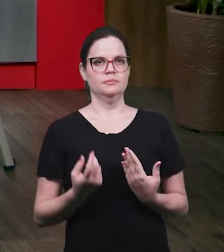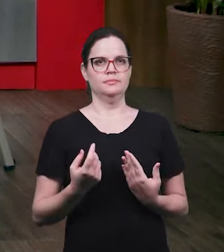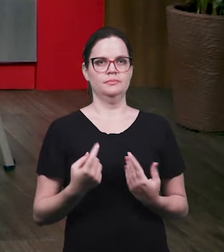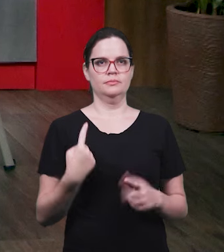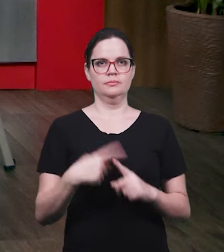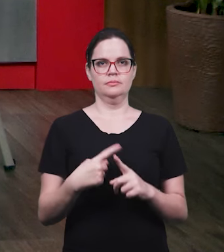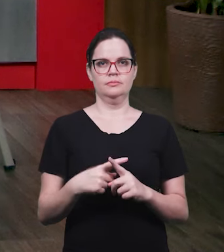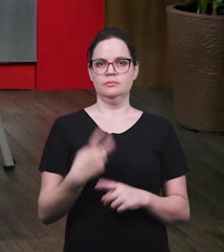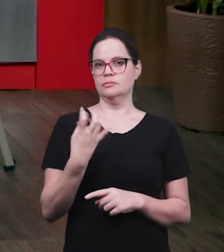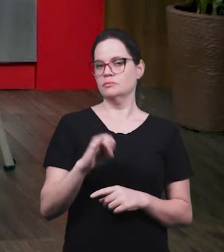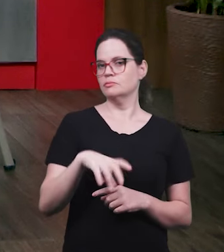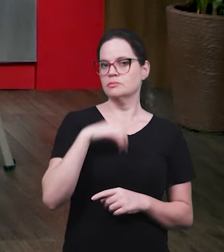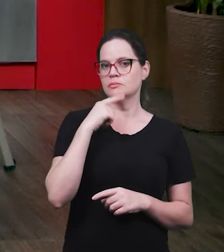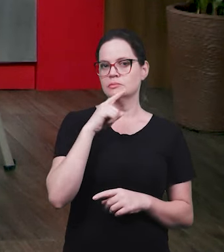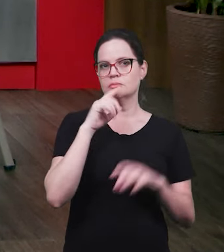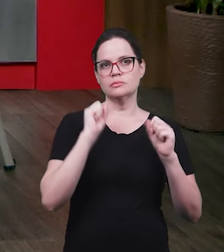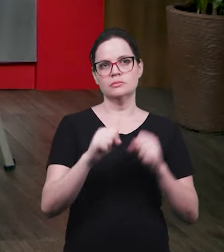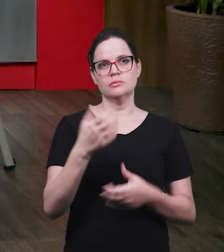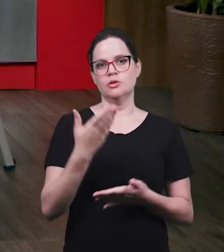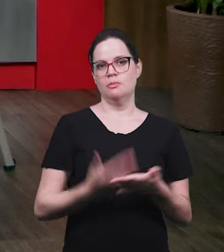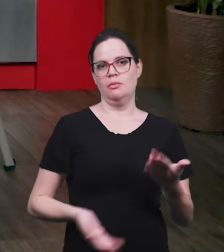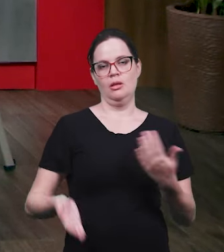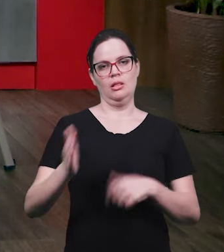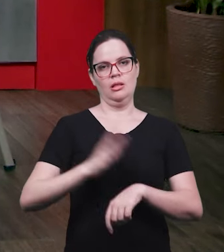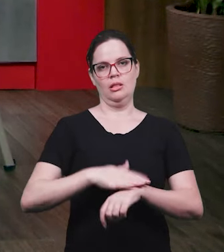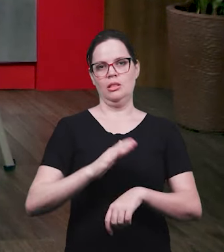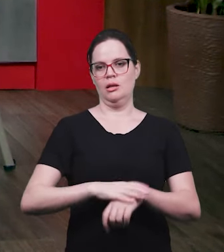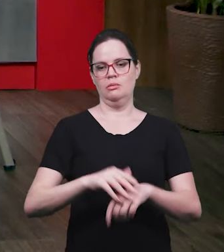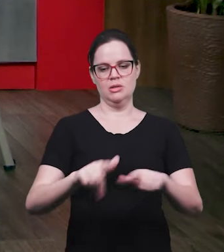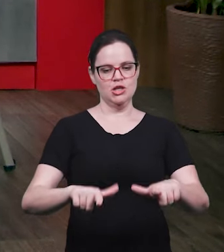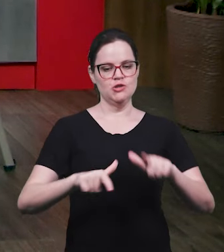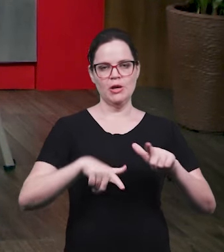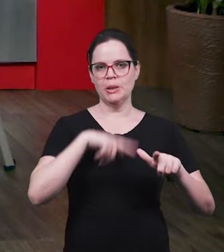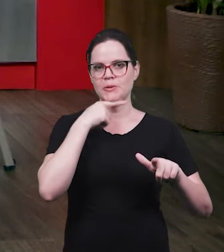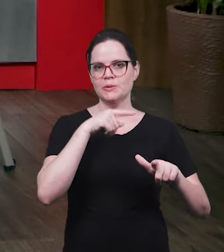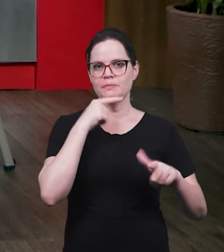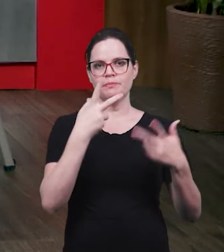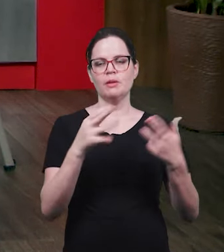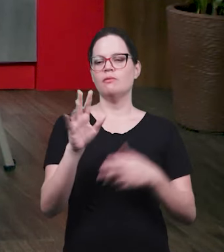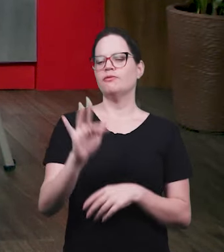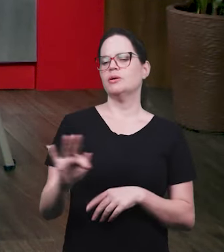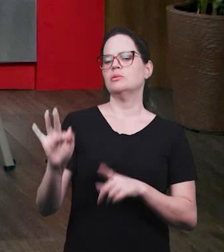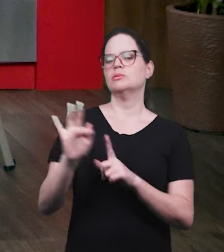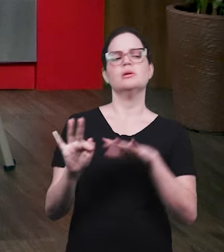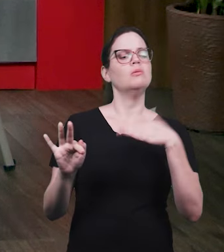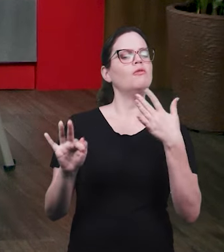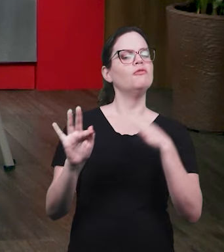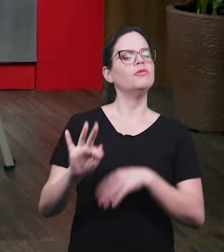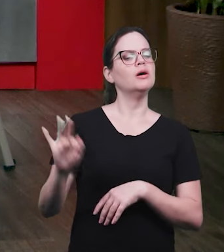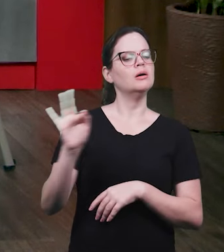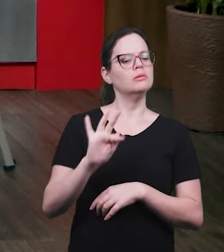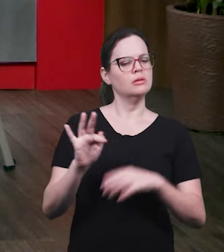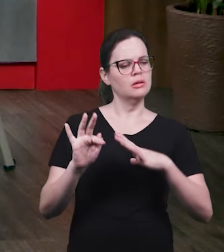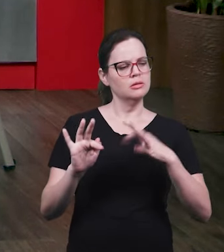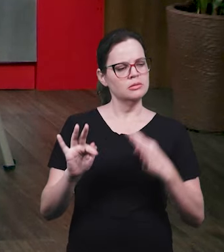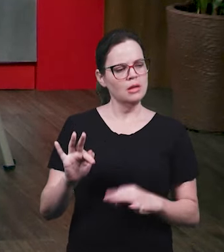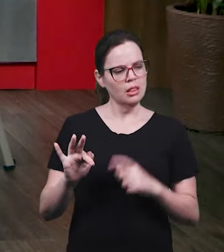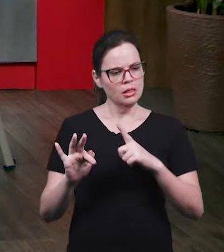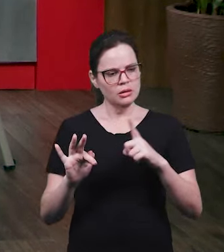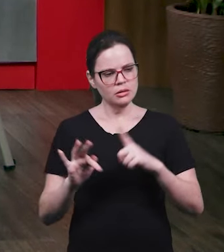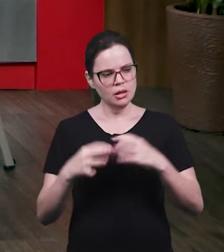será até perda de tempo, você não vai ter um certificado. Da mesma forma, a faculdade, que faculdade é essa? Será que de fato